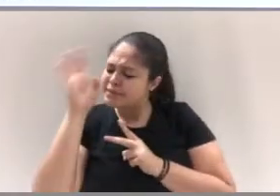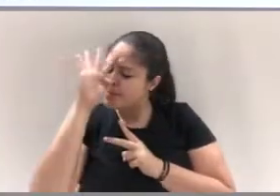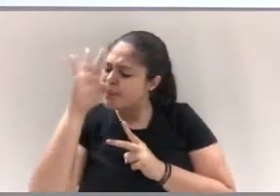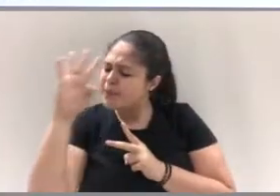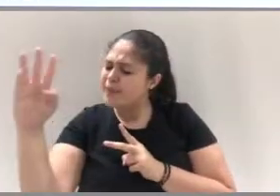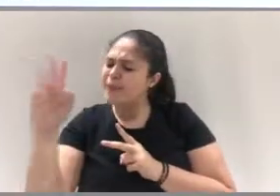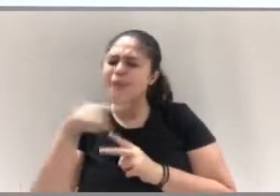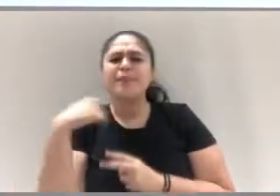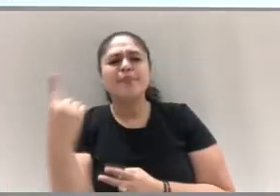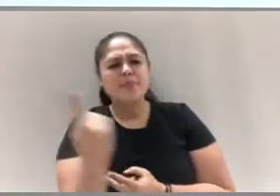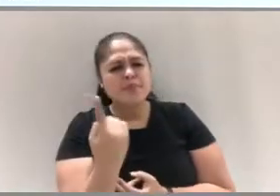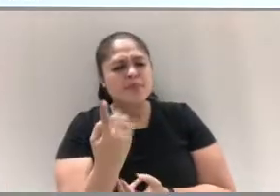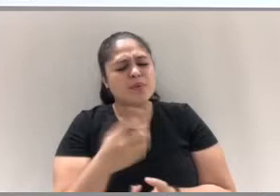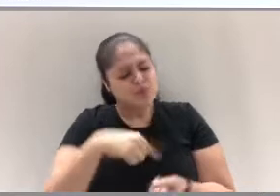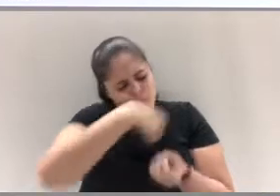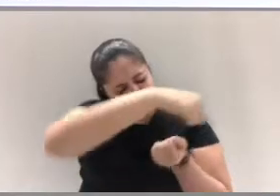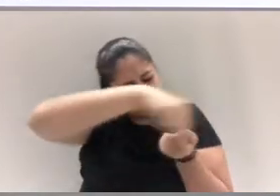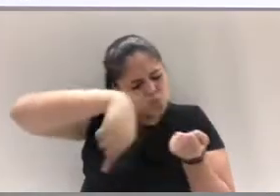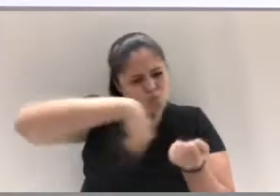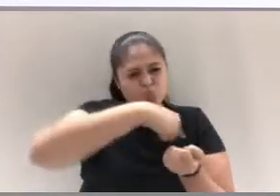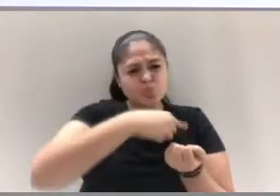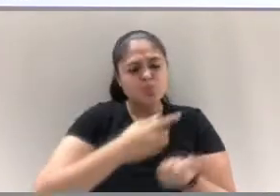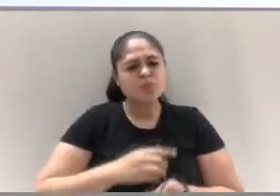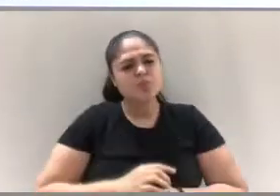configuração para o nosso sistema?